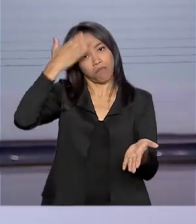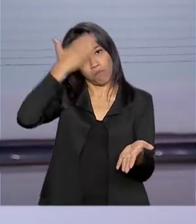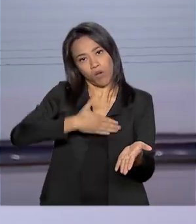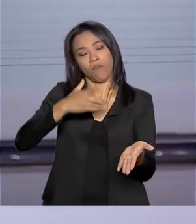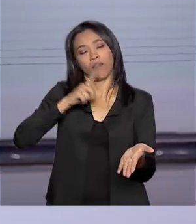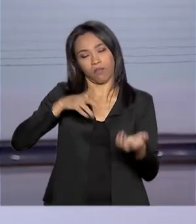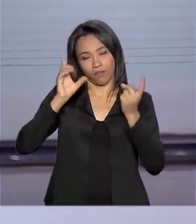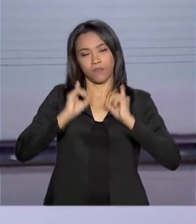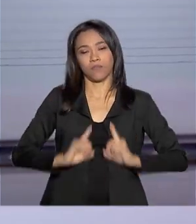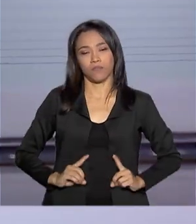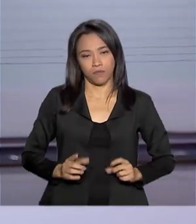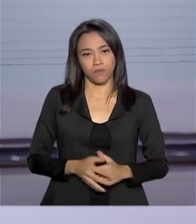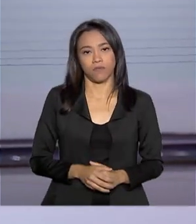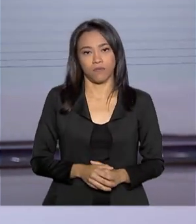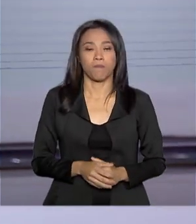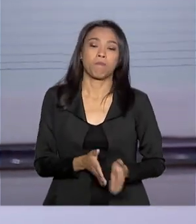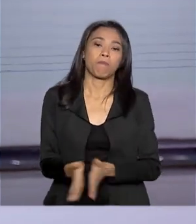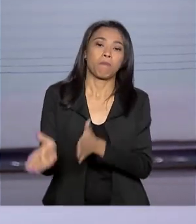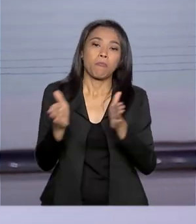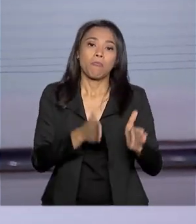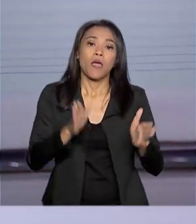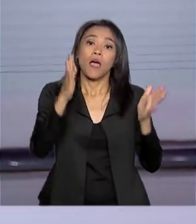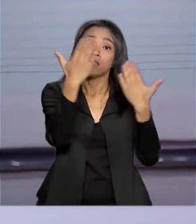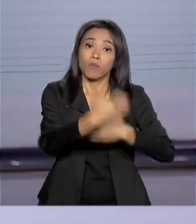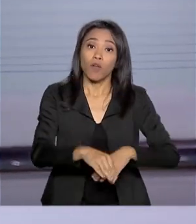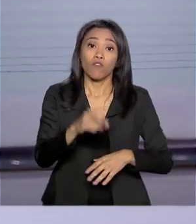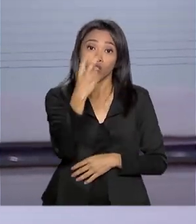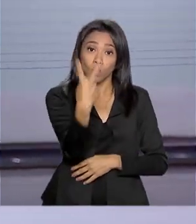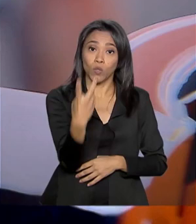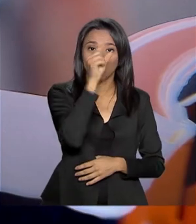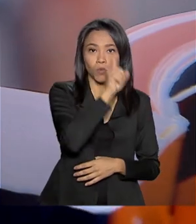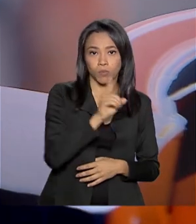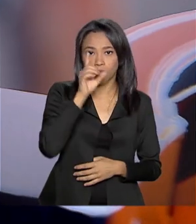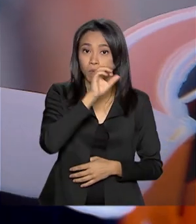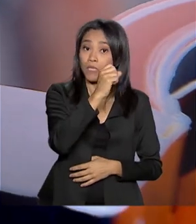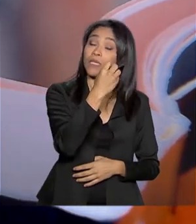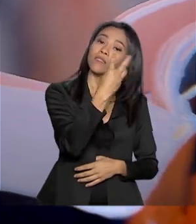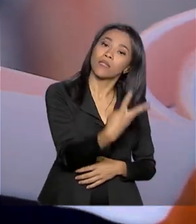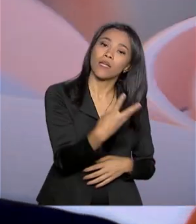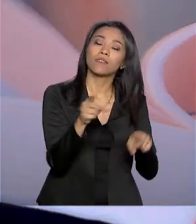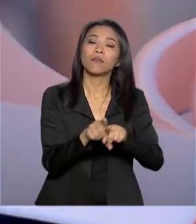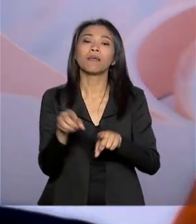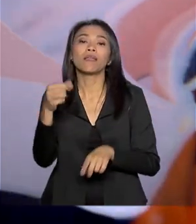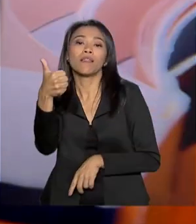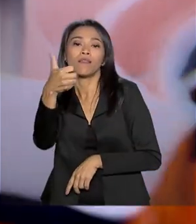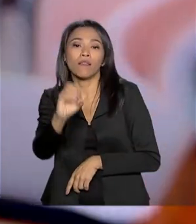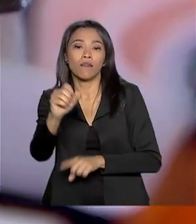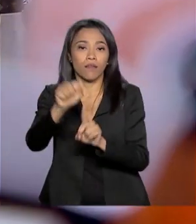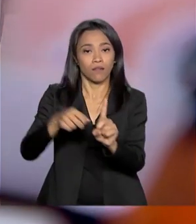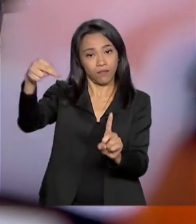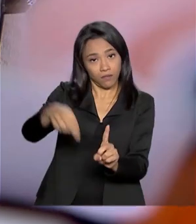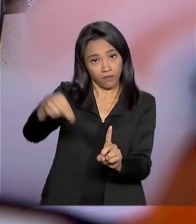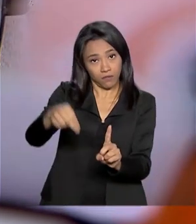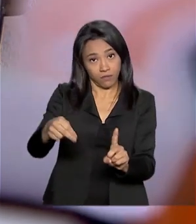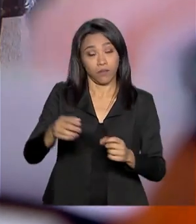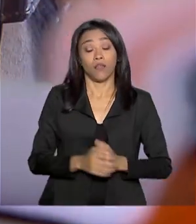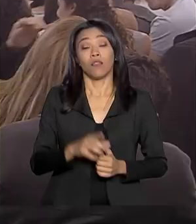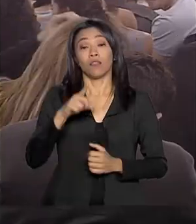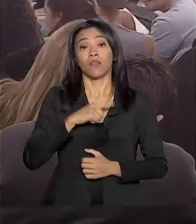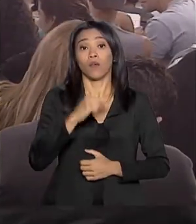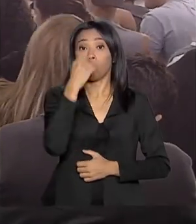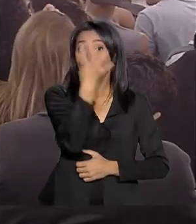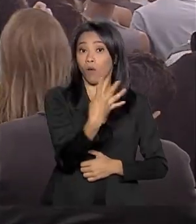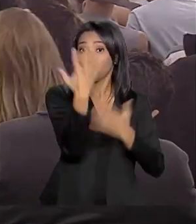pelos candidatos. As provas acontecem em dois domingos, 3 e 10 de novembro. O exame é formado por quatro